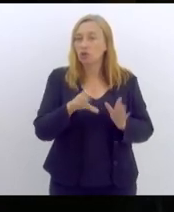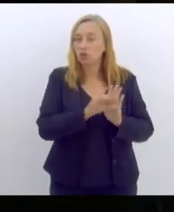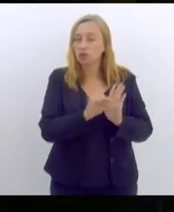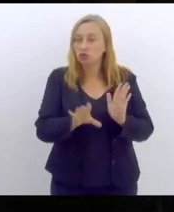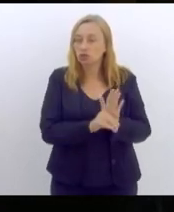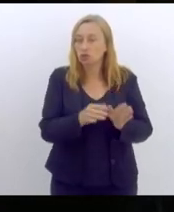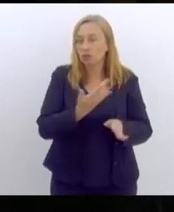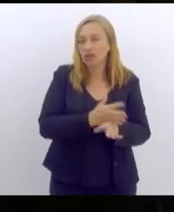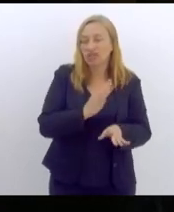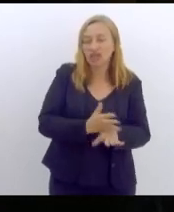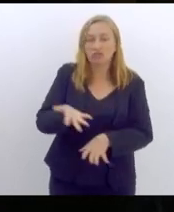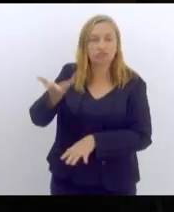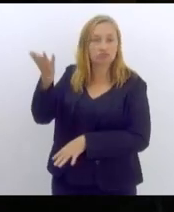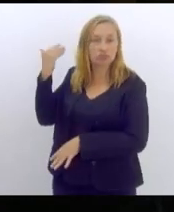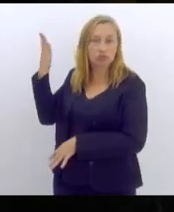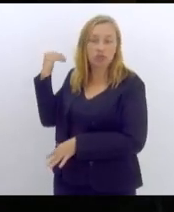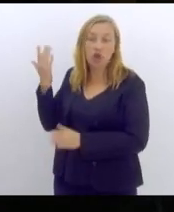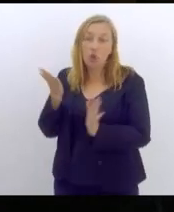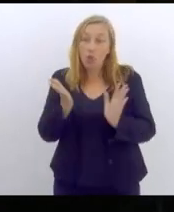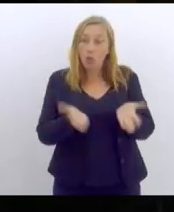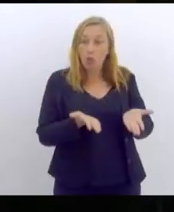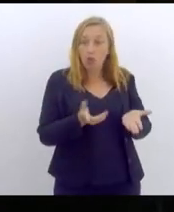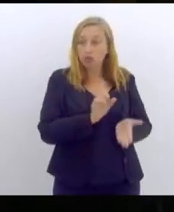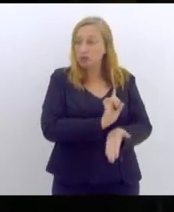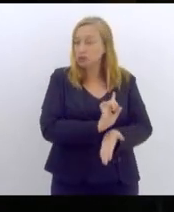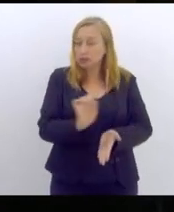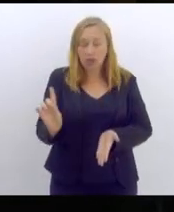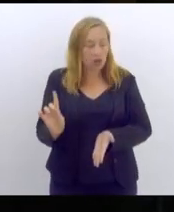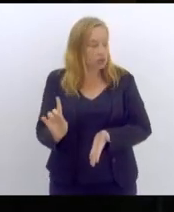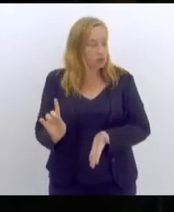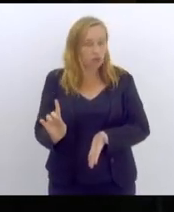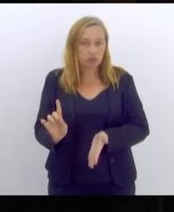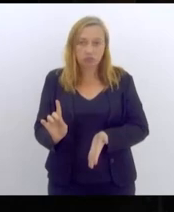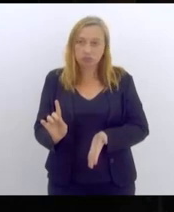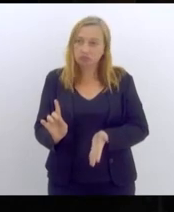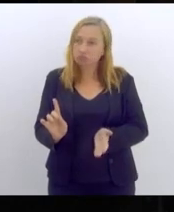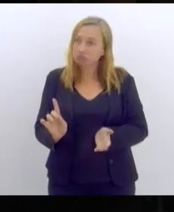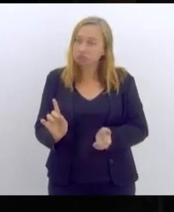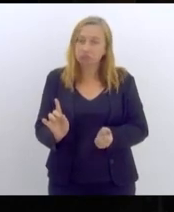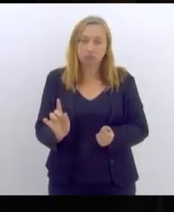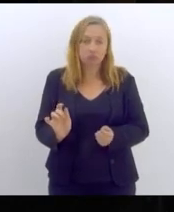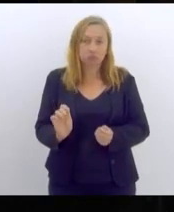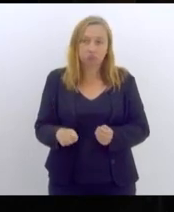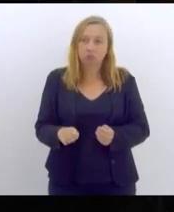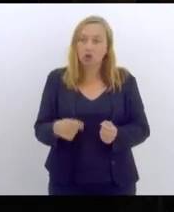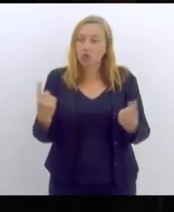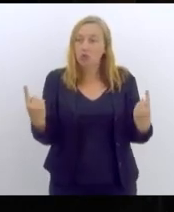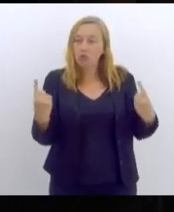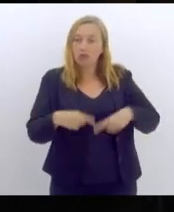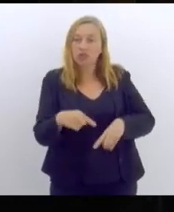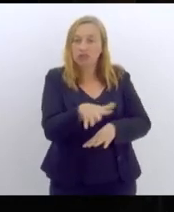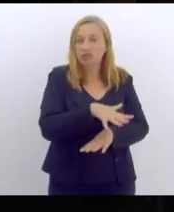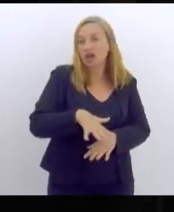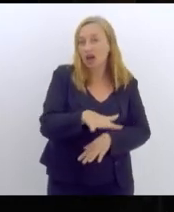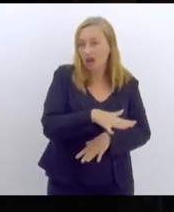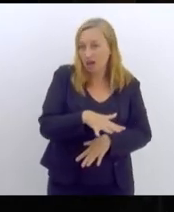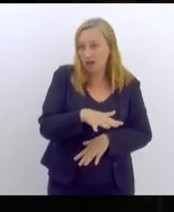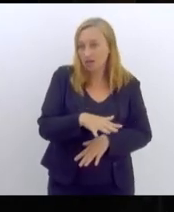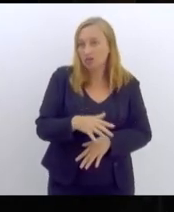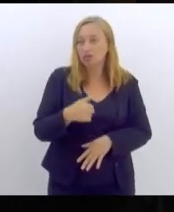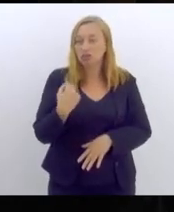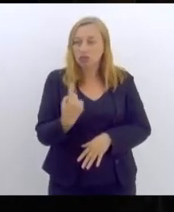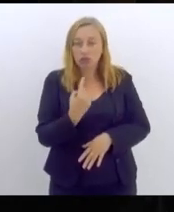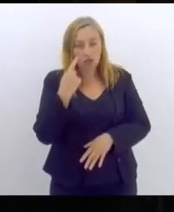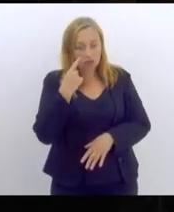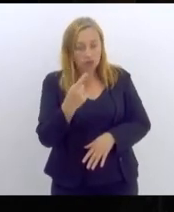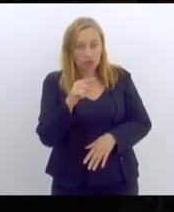no passado, ele hoje não é mais possível, dada a competitividade no setor, não é? Nós brigamos